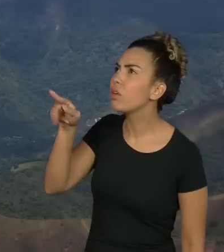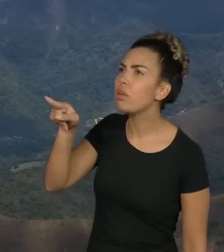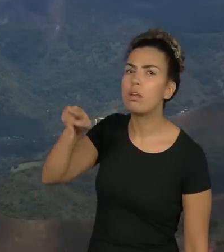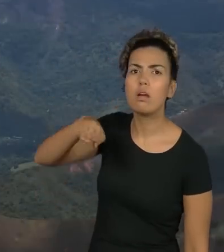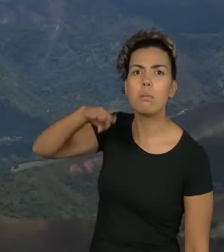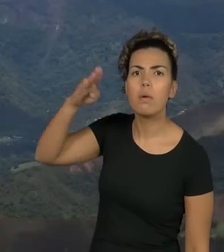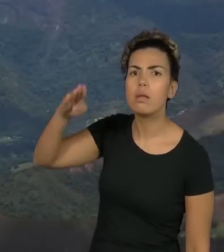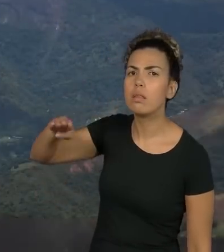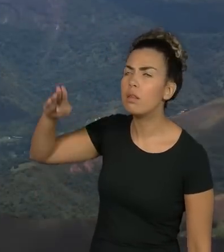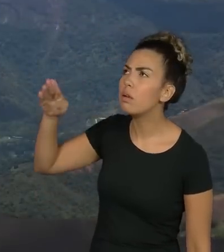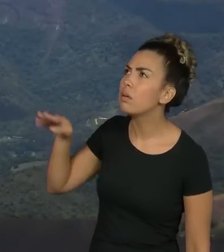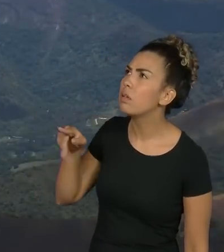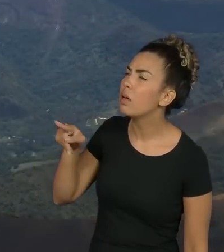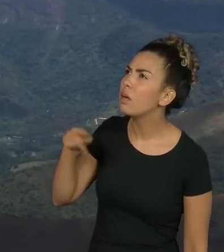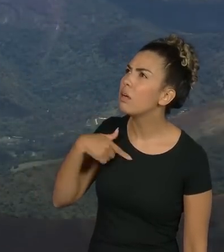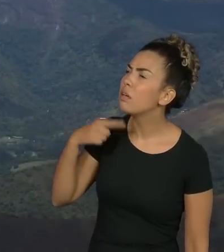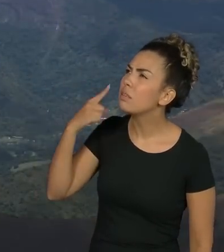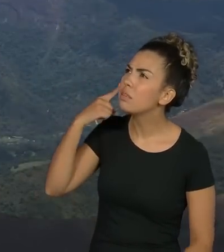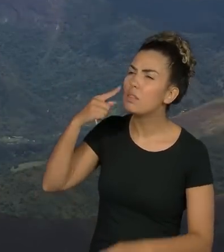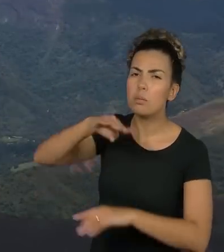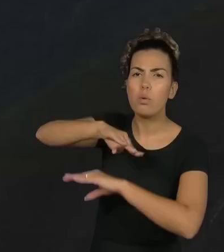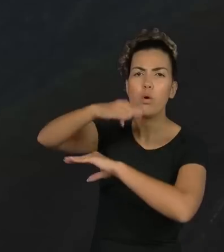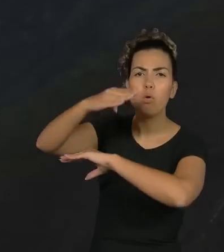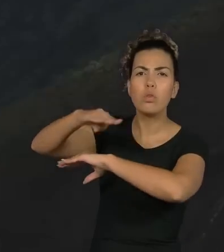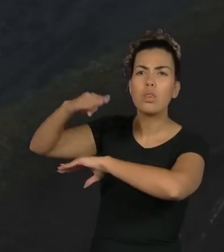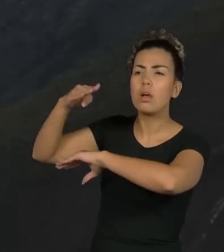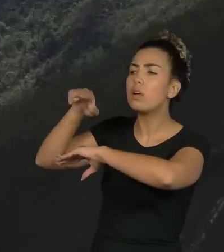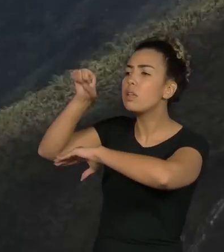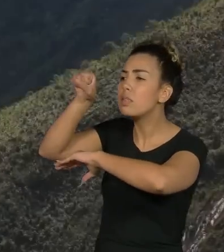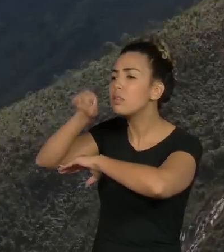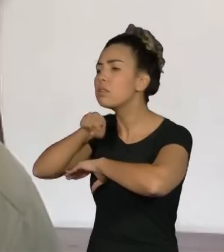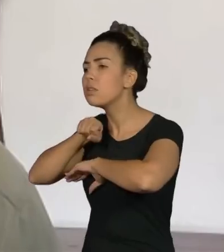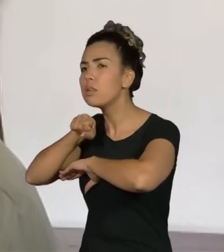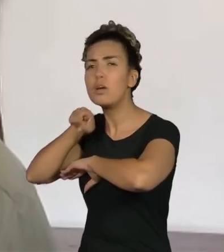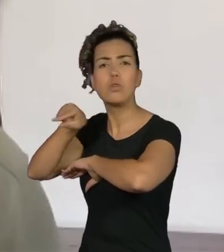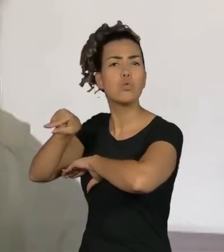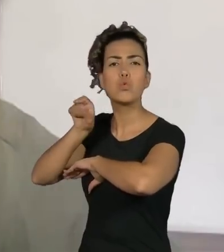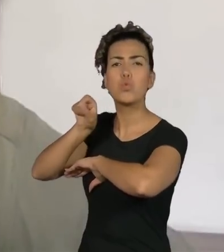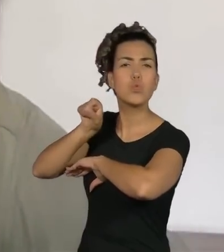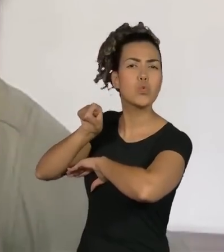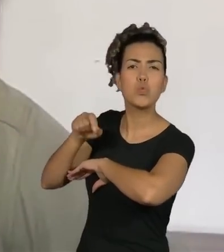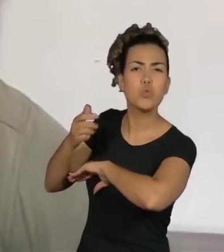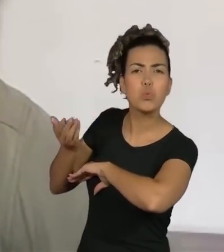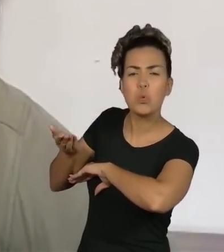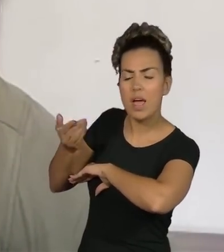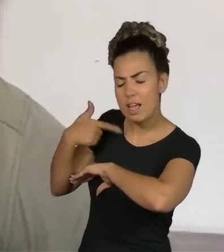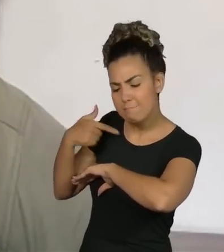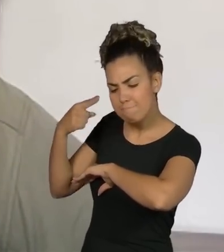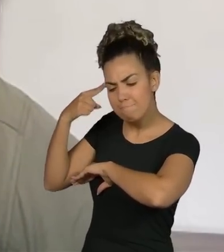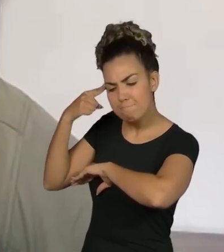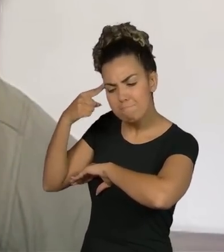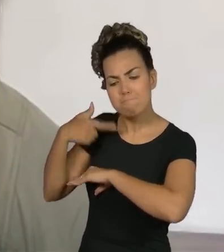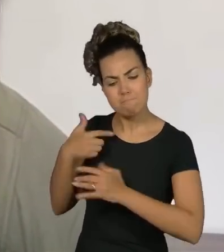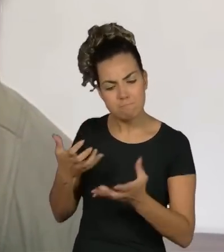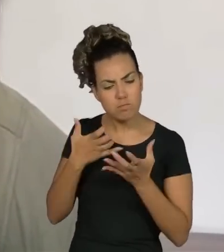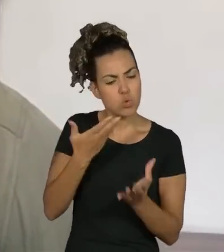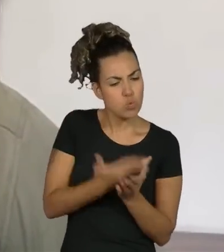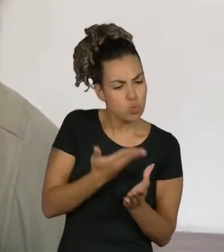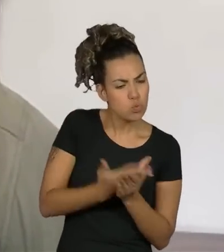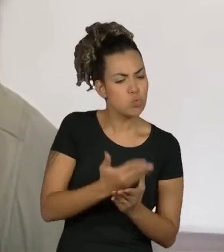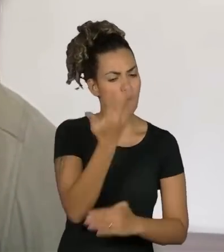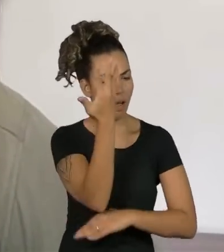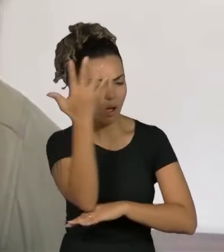alto. E isso me fez escolher a faculdade, o curso de